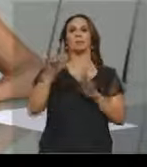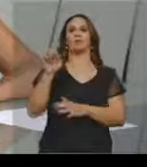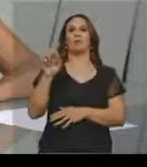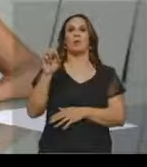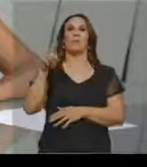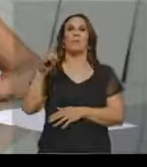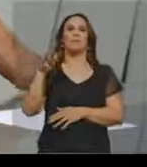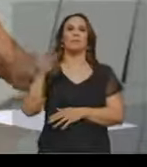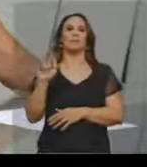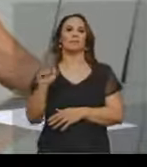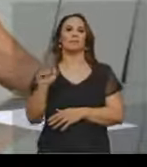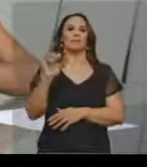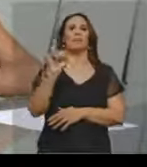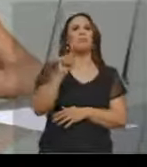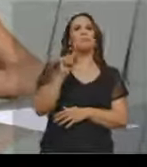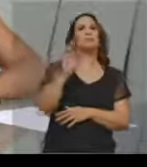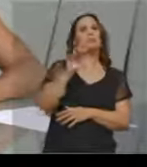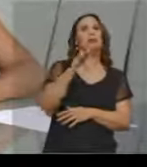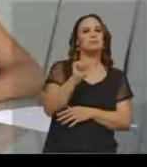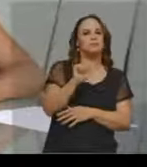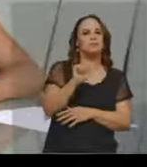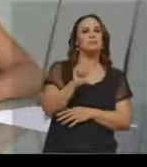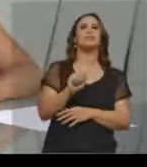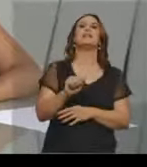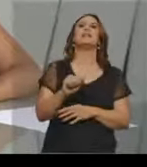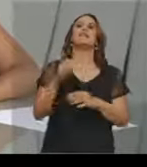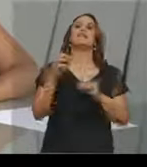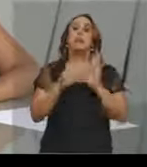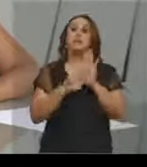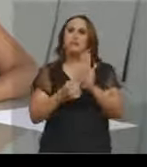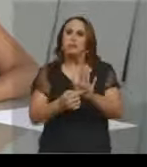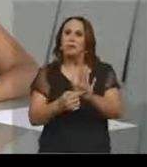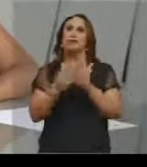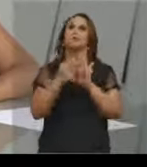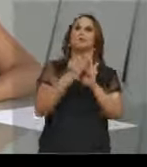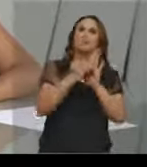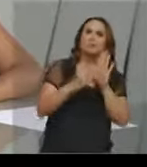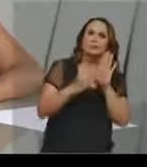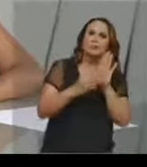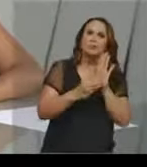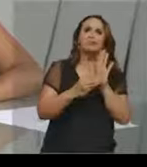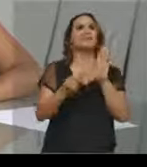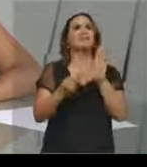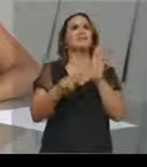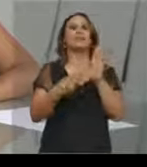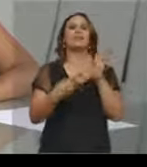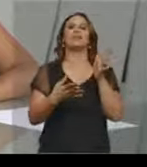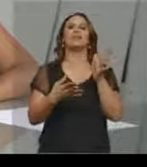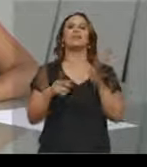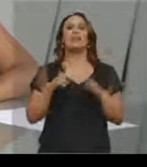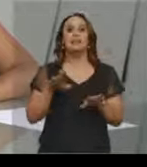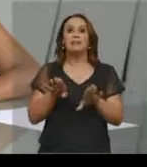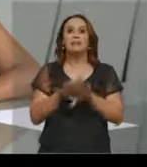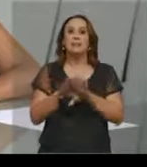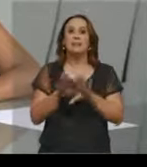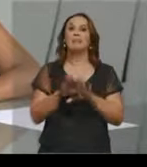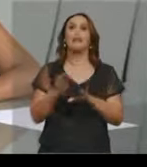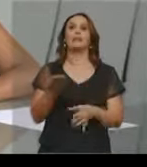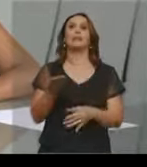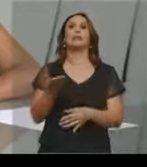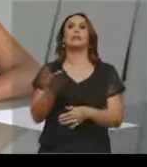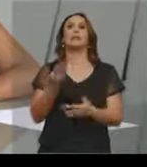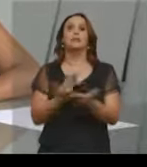falamos algumas condições, trabalhamos ali alguns modelos e também tivemos uma aula interdisciplinar muito bacana entre eu e o professor